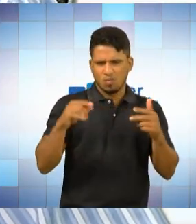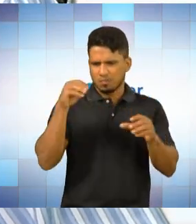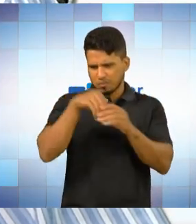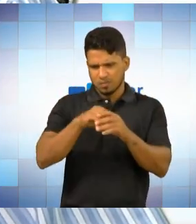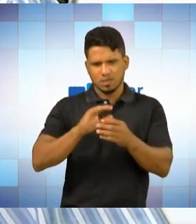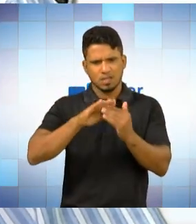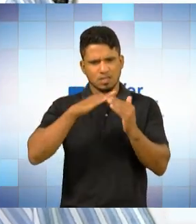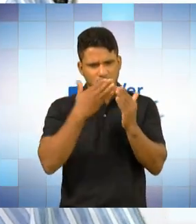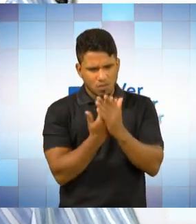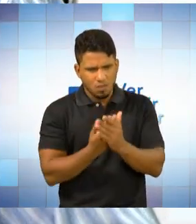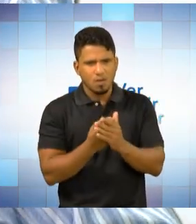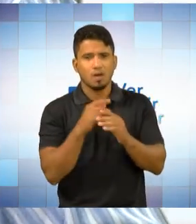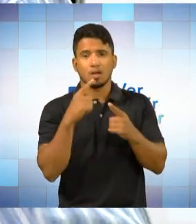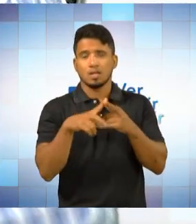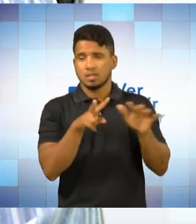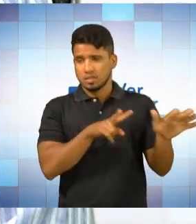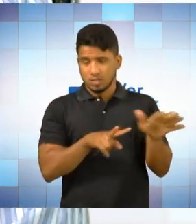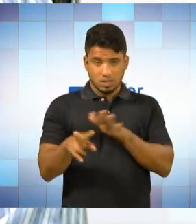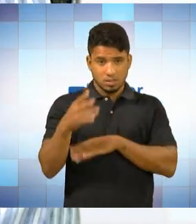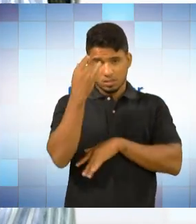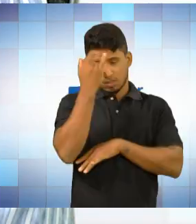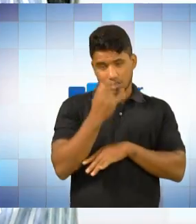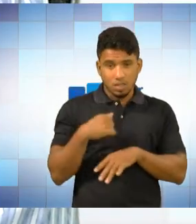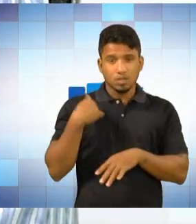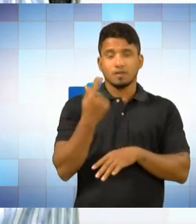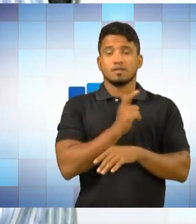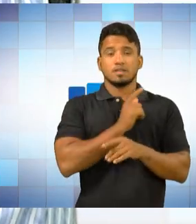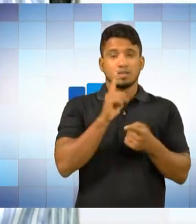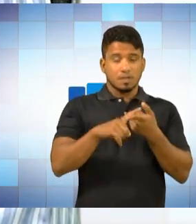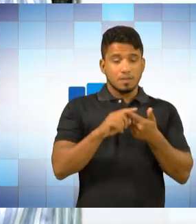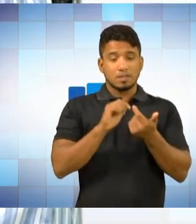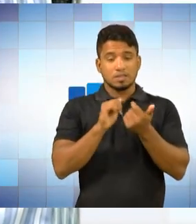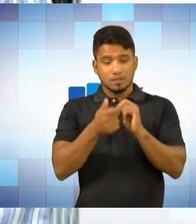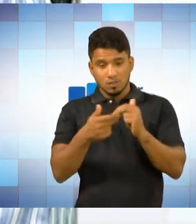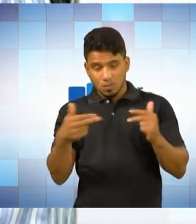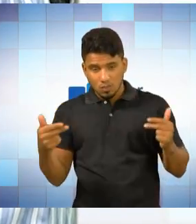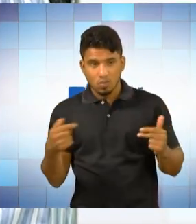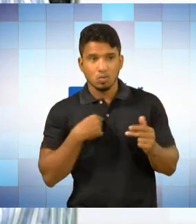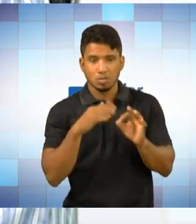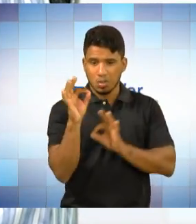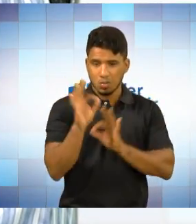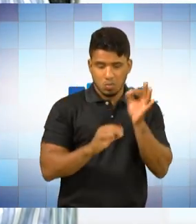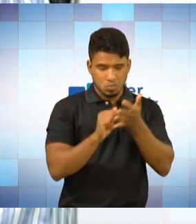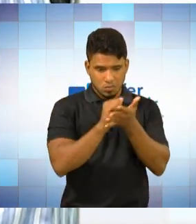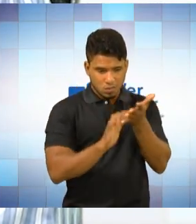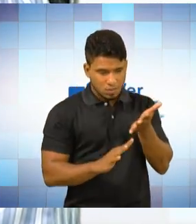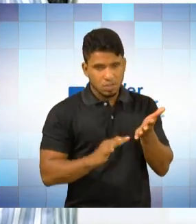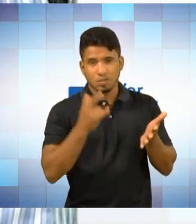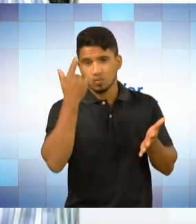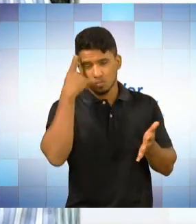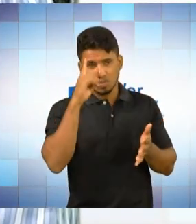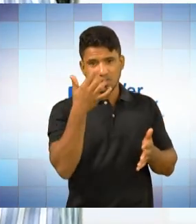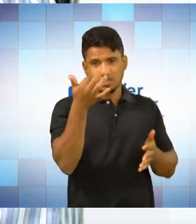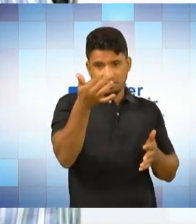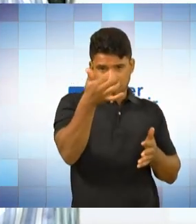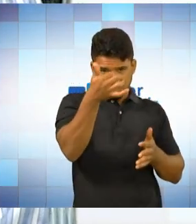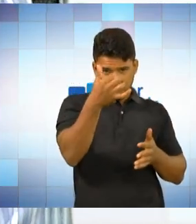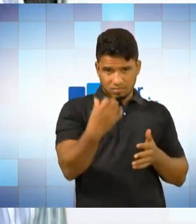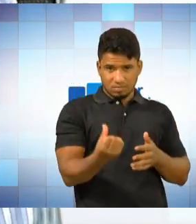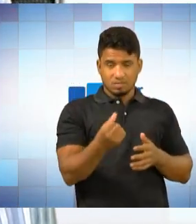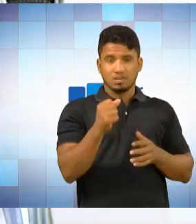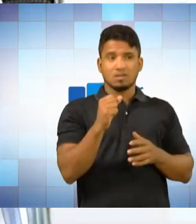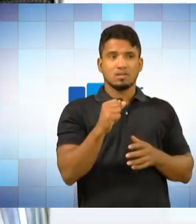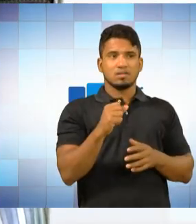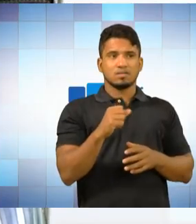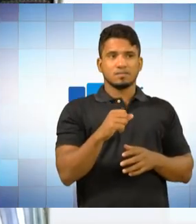escola, alusiva à Semana dos Cegos. Nós vamos ter atividades, nós estamos planejando para o dia 16,